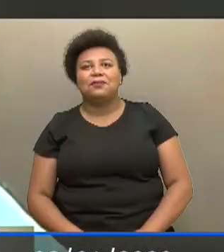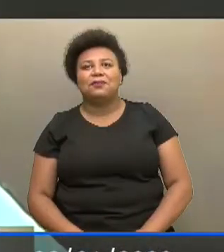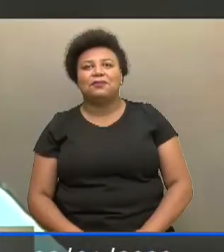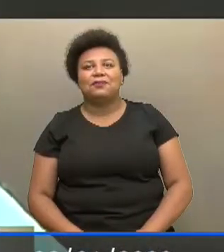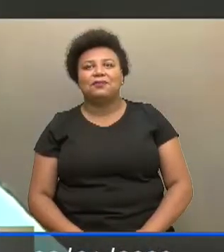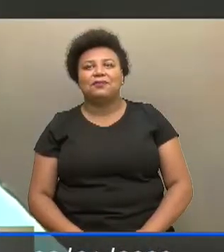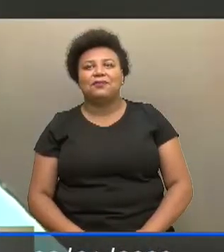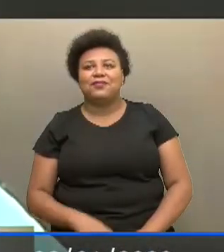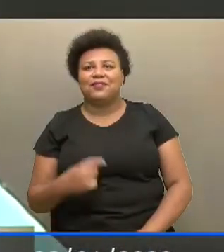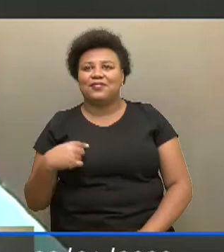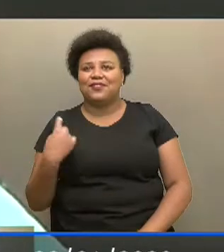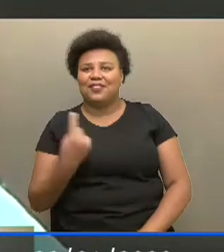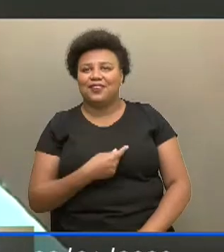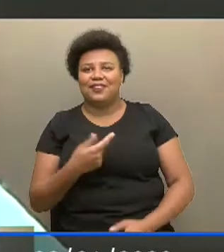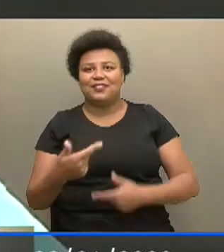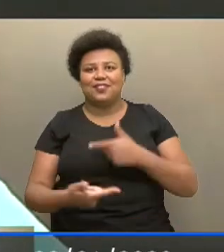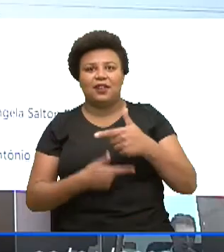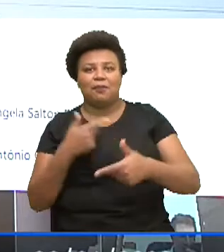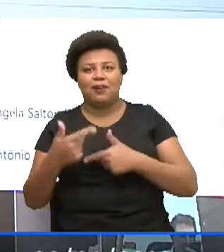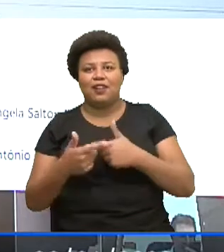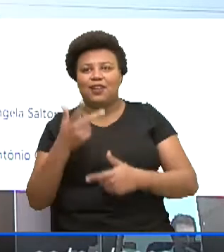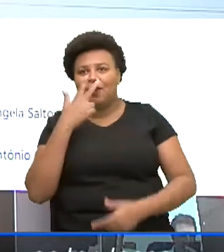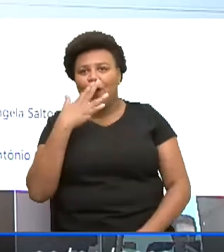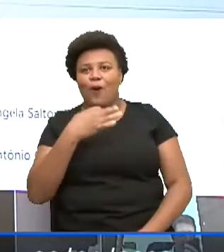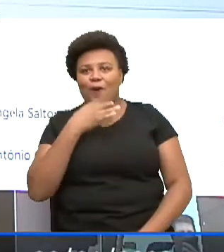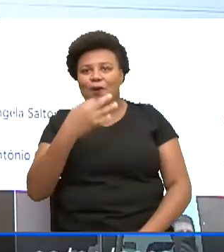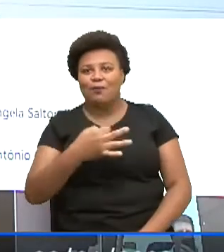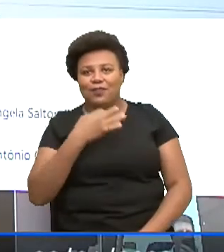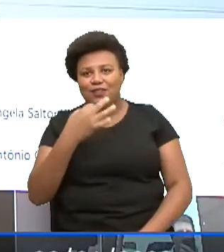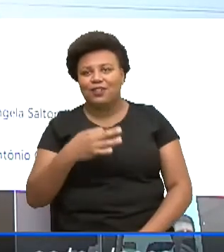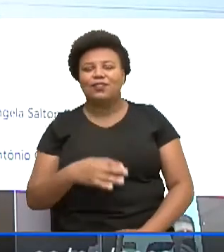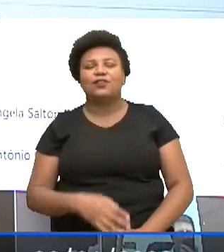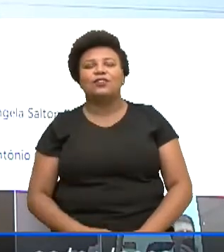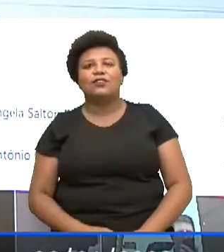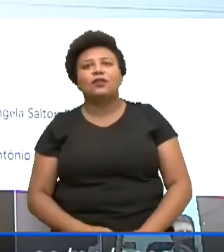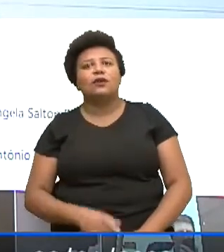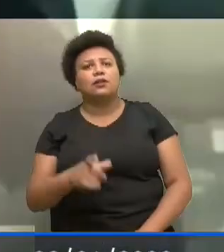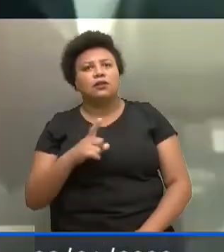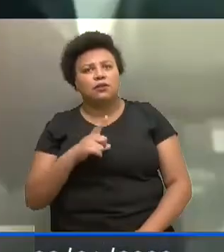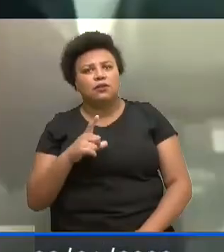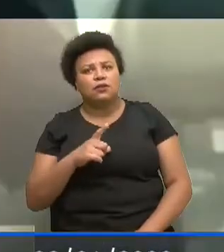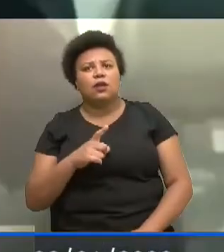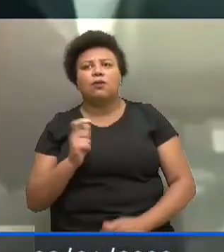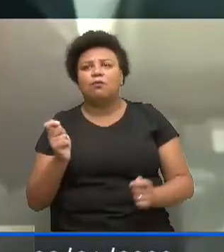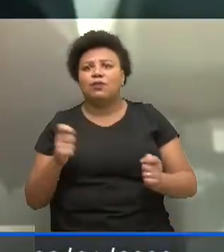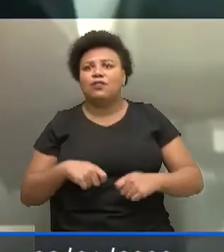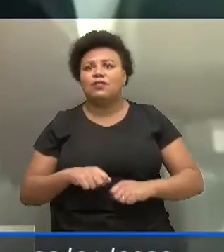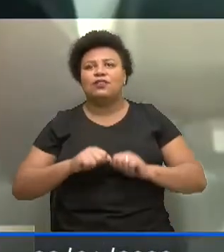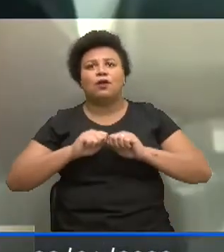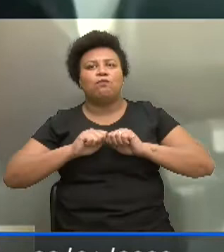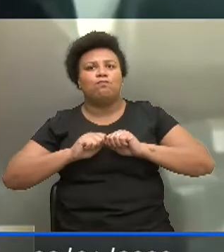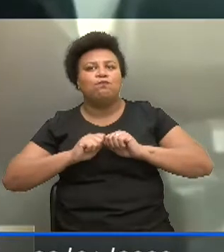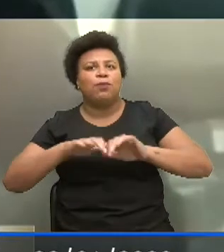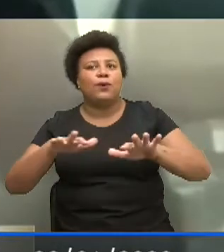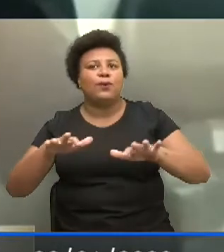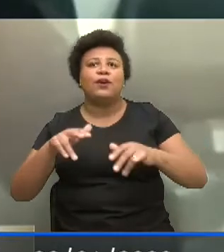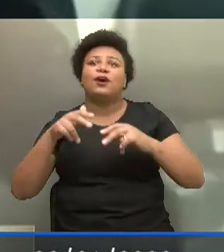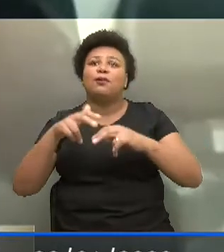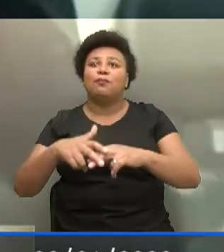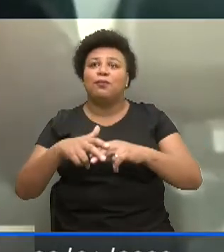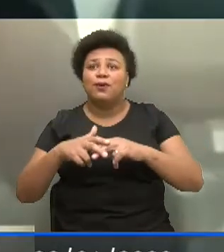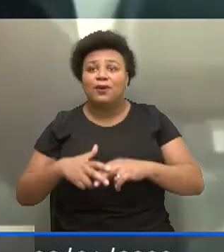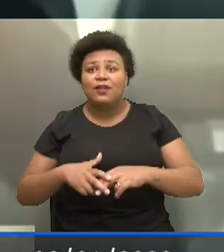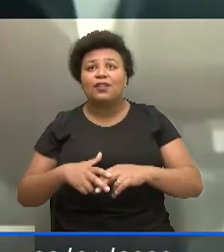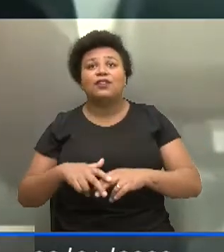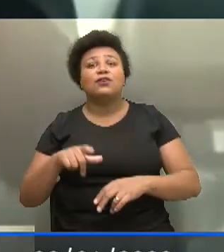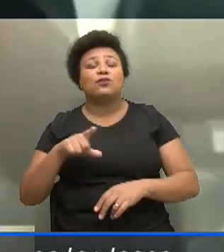Nós estamos trabalhando, então, como eu estava comentando, né, com um vírus que tem um alto potencial de transmissão. E por isso que estão